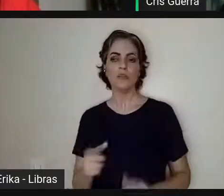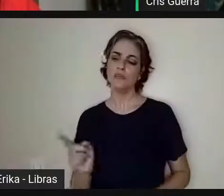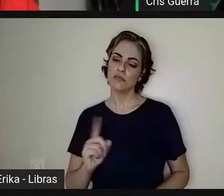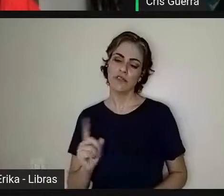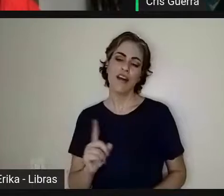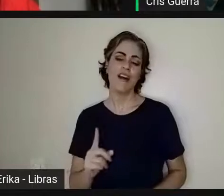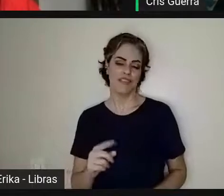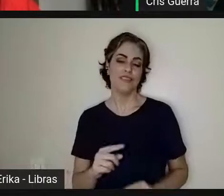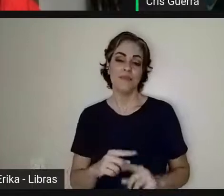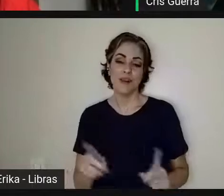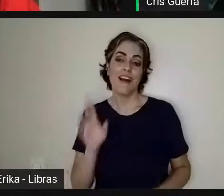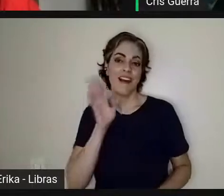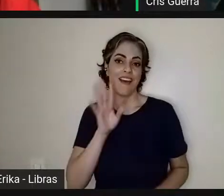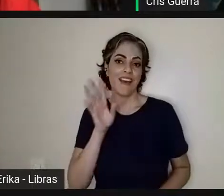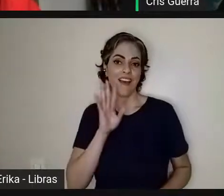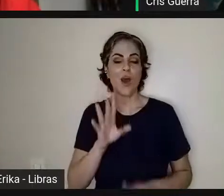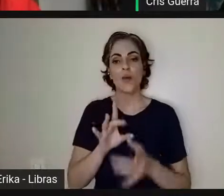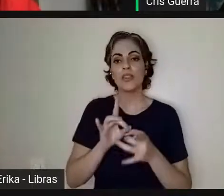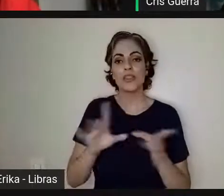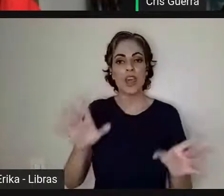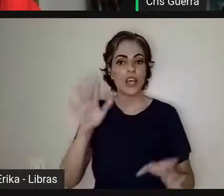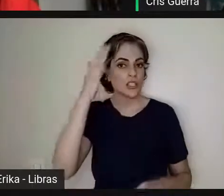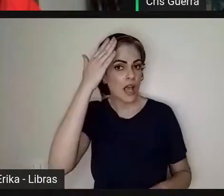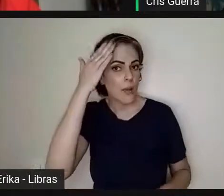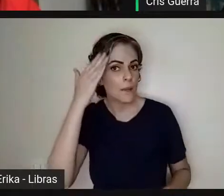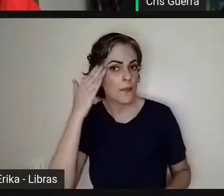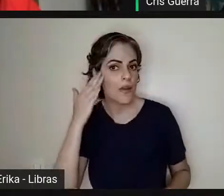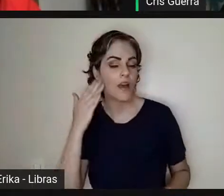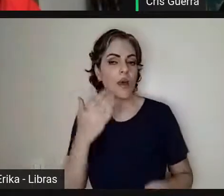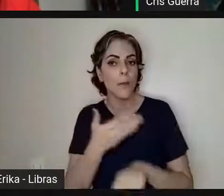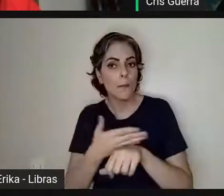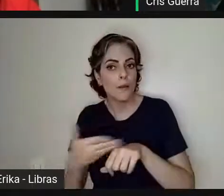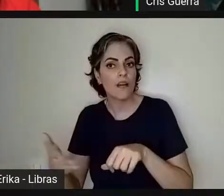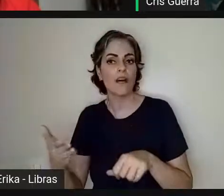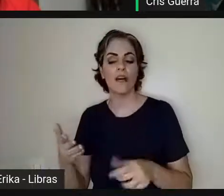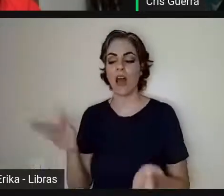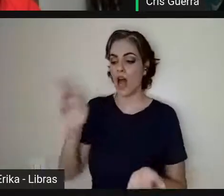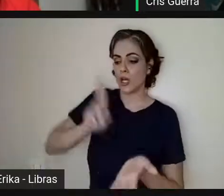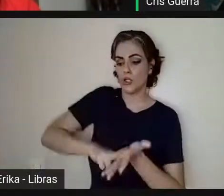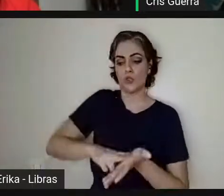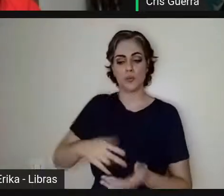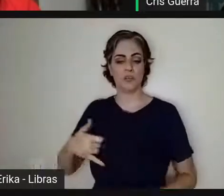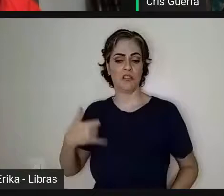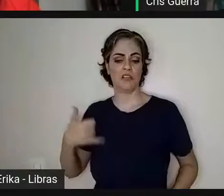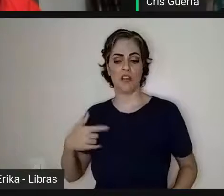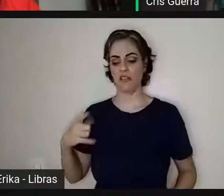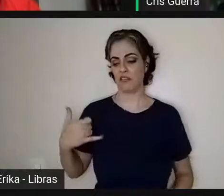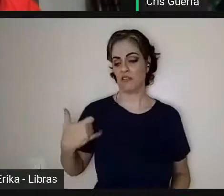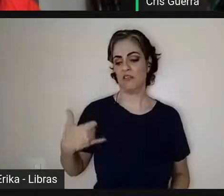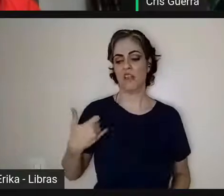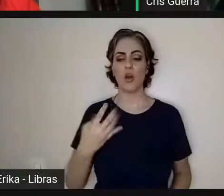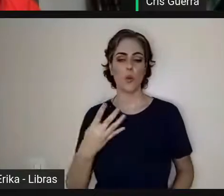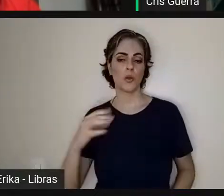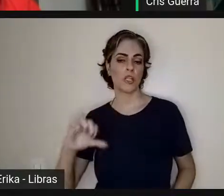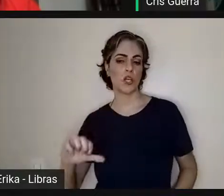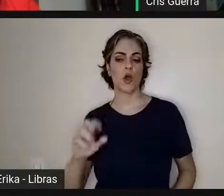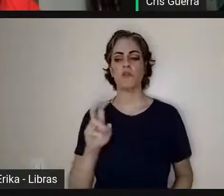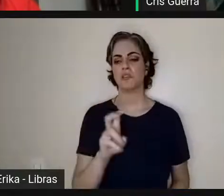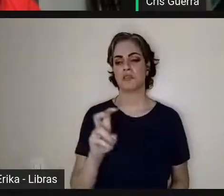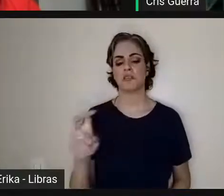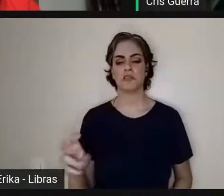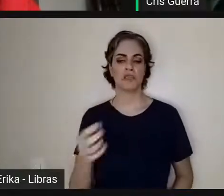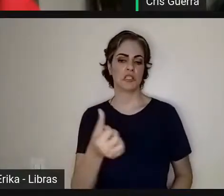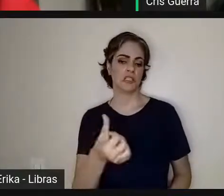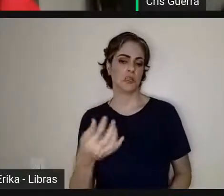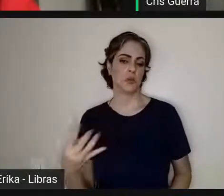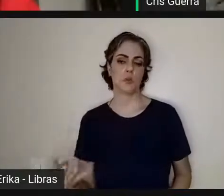o cabelo branco, que é uma história de, assim, assumir, olha, eu tenho 49, eu tenho 55, eu tenho 64,